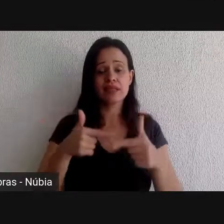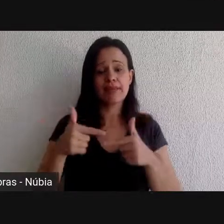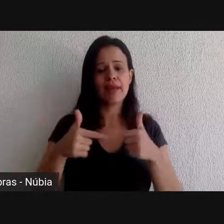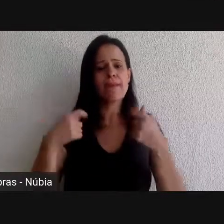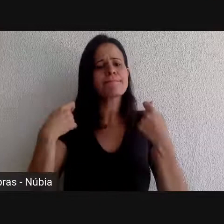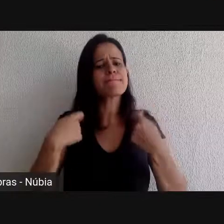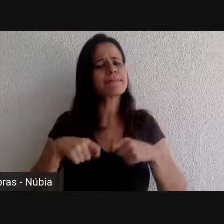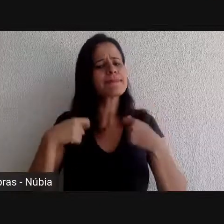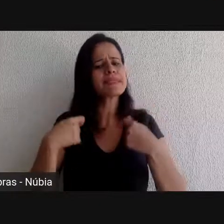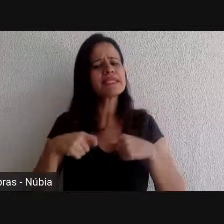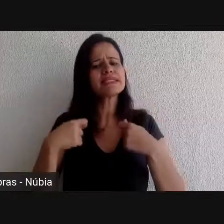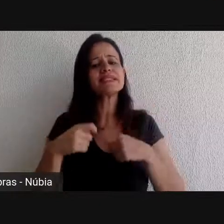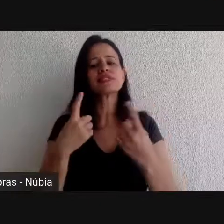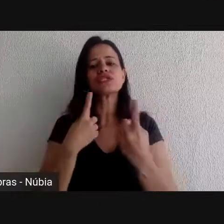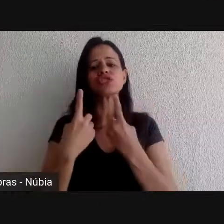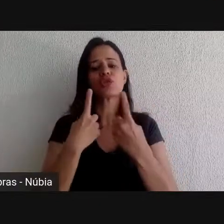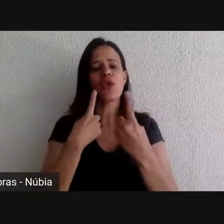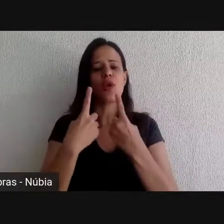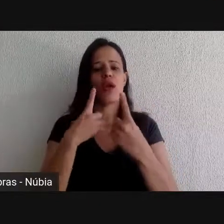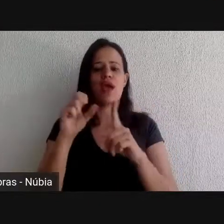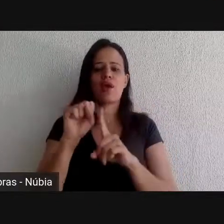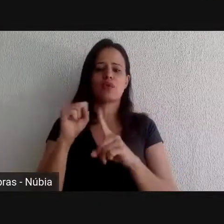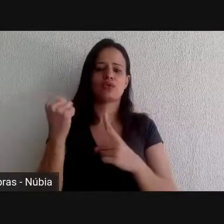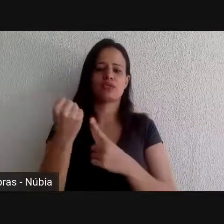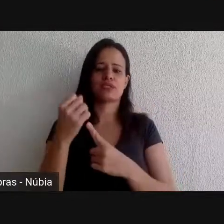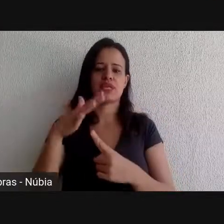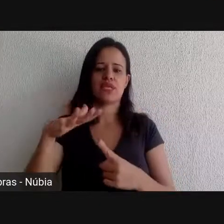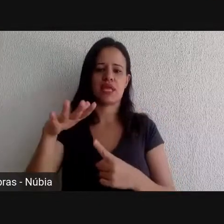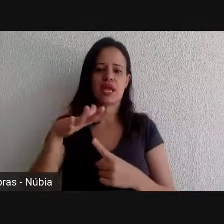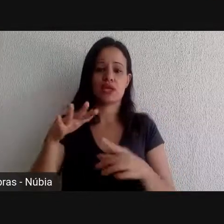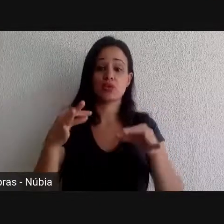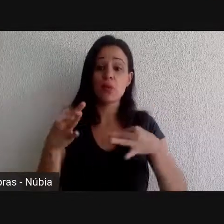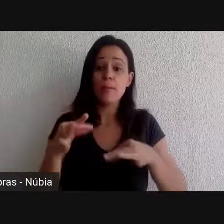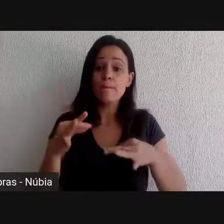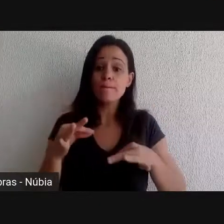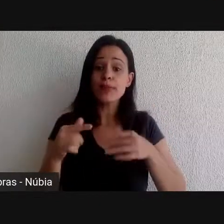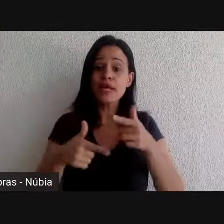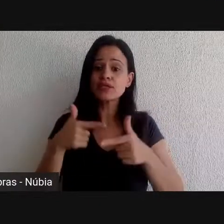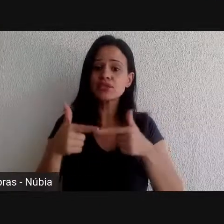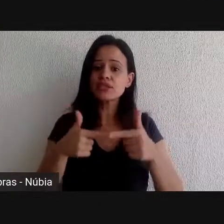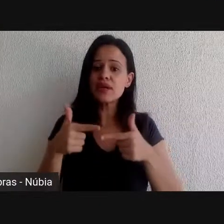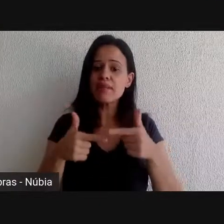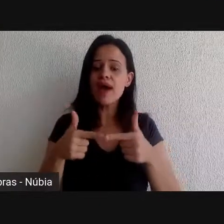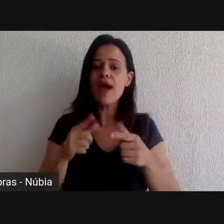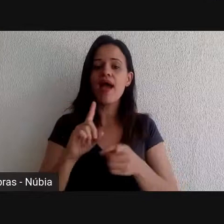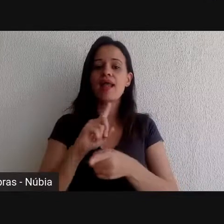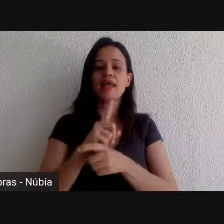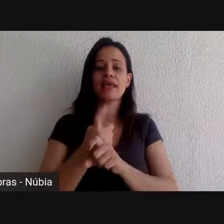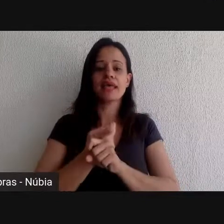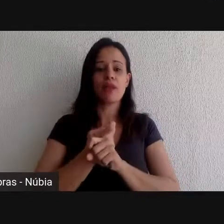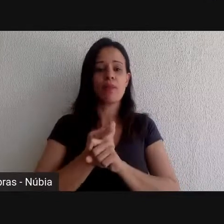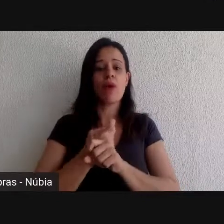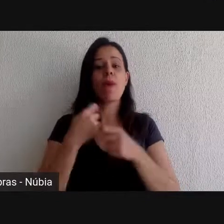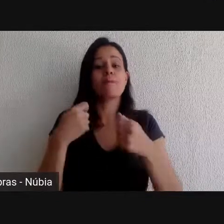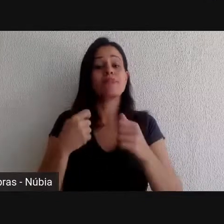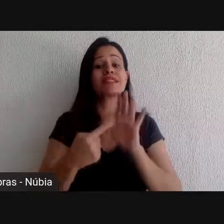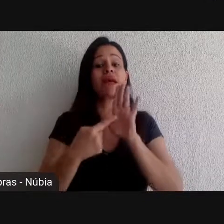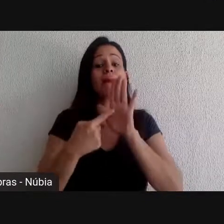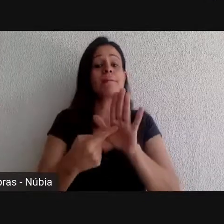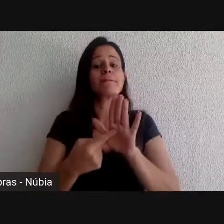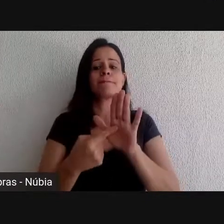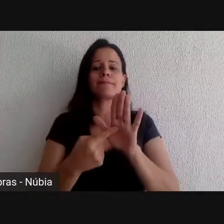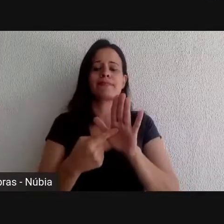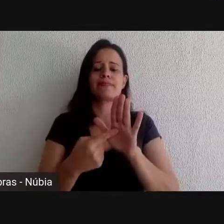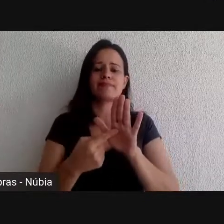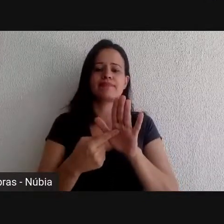ser dialogado com a sociedade. Então, o plano de trabalho do componente quilombola, ele precisa ser apresentado para as comunidades,